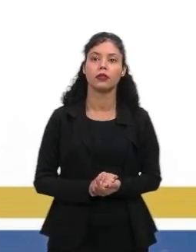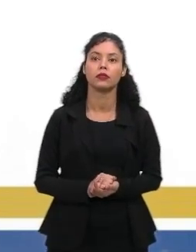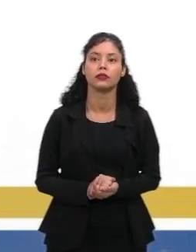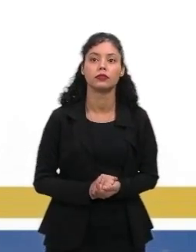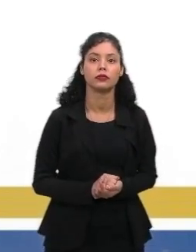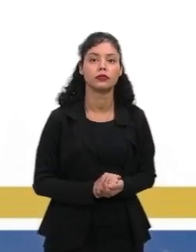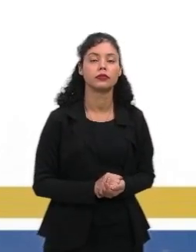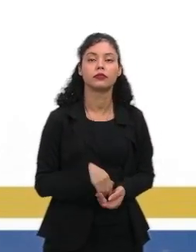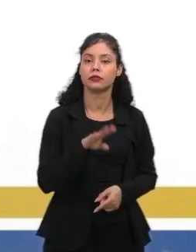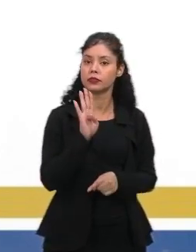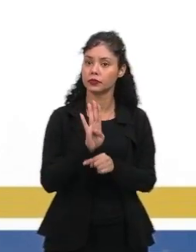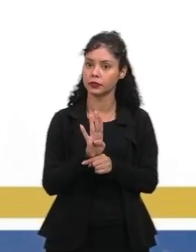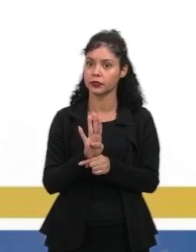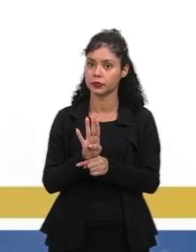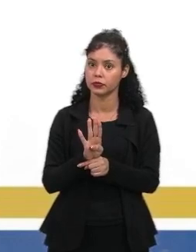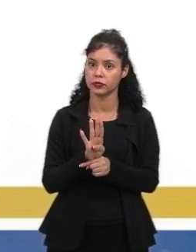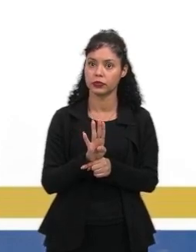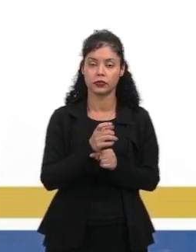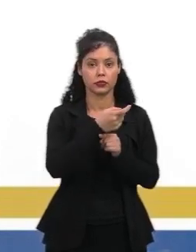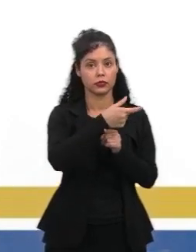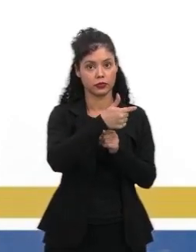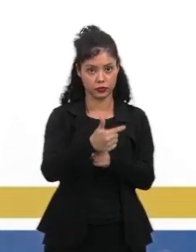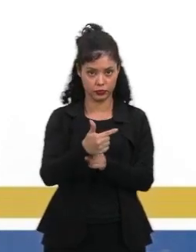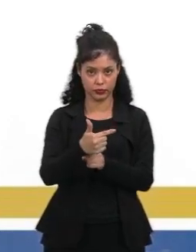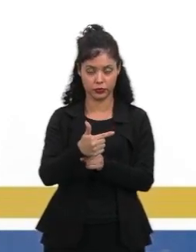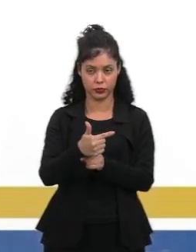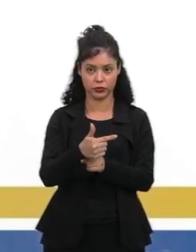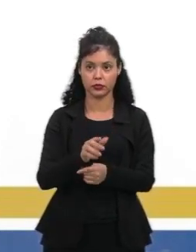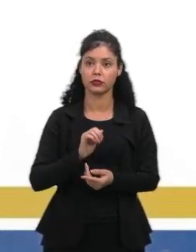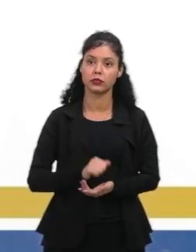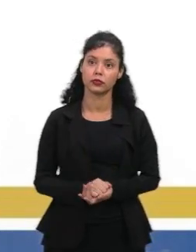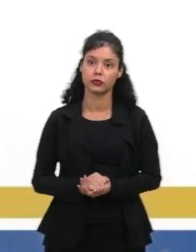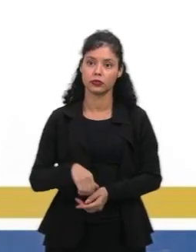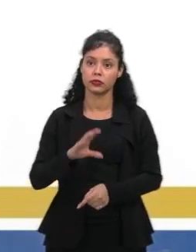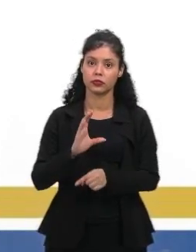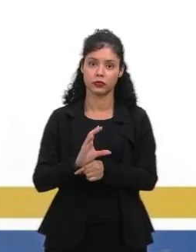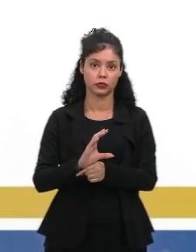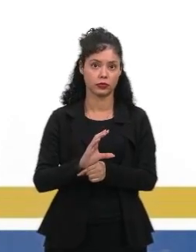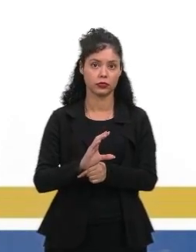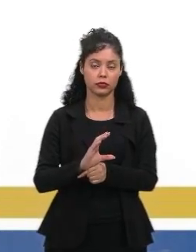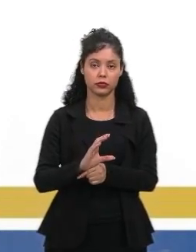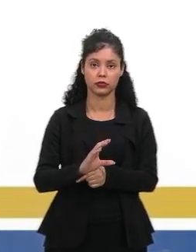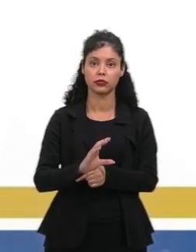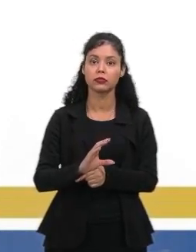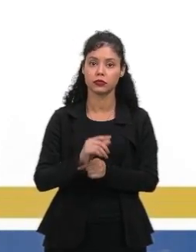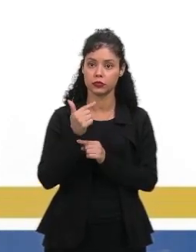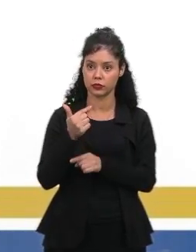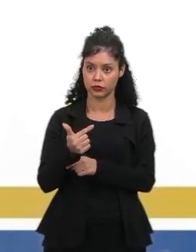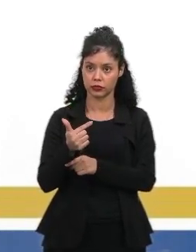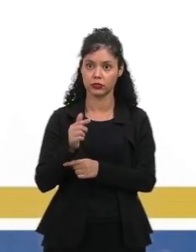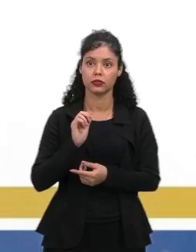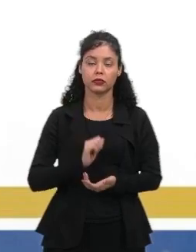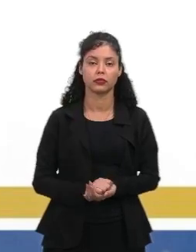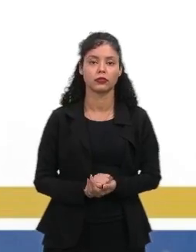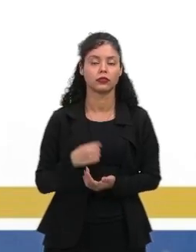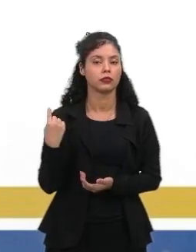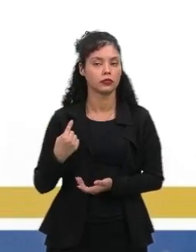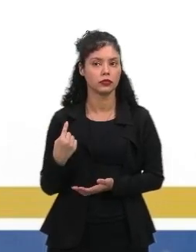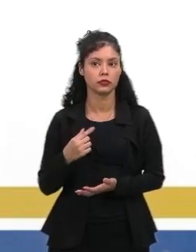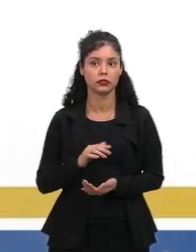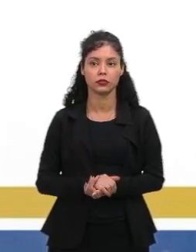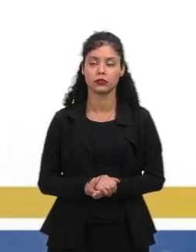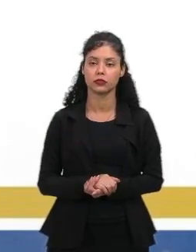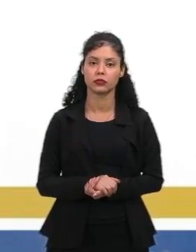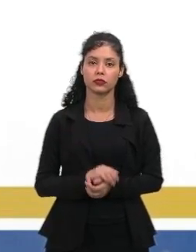quadrado. Coeficiente B é quem acompanha o x, que está sozinho, que é o 2. E o 2 é o coeficiente C, o que está sozinho.